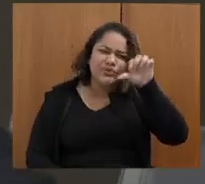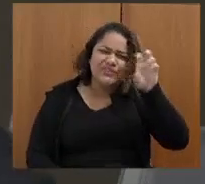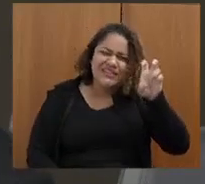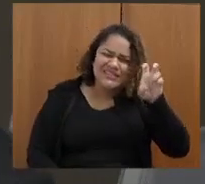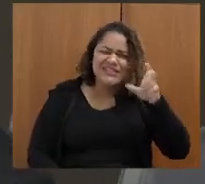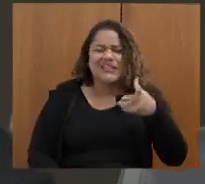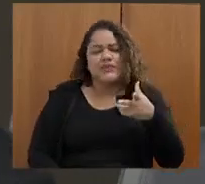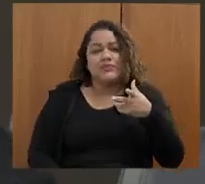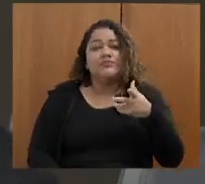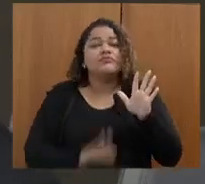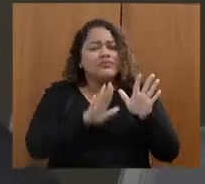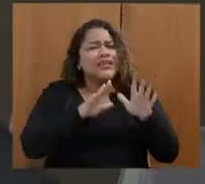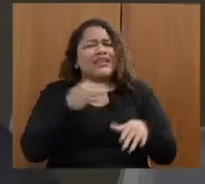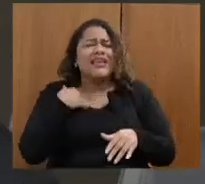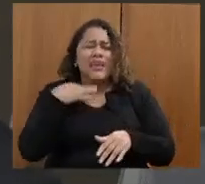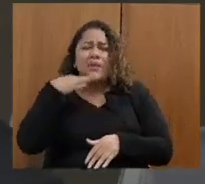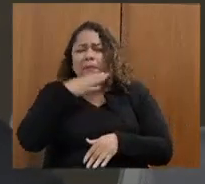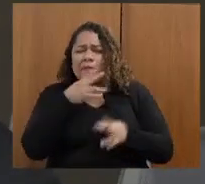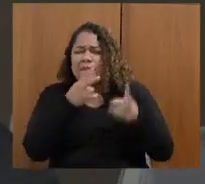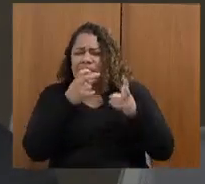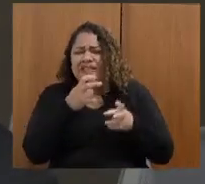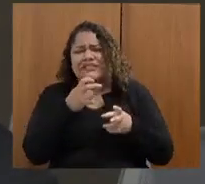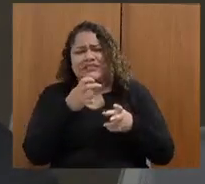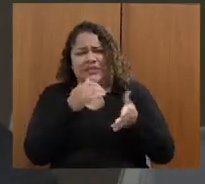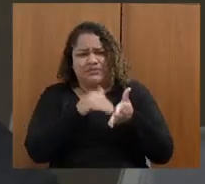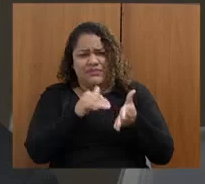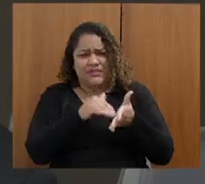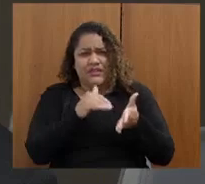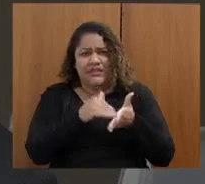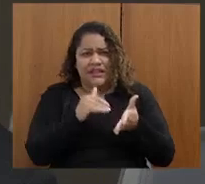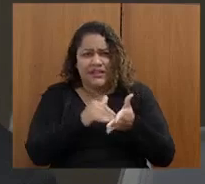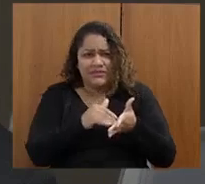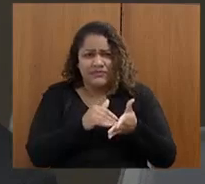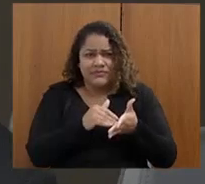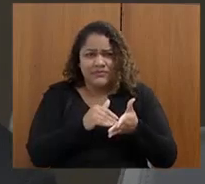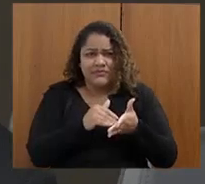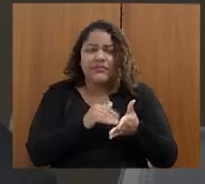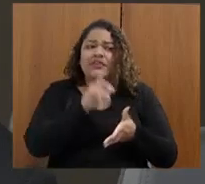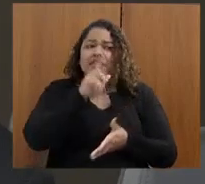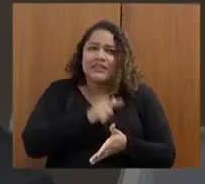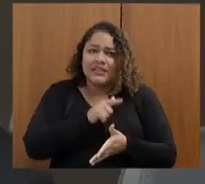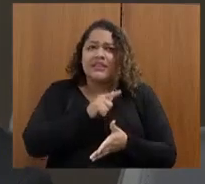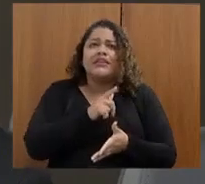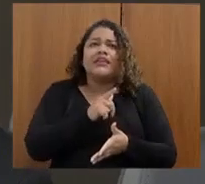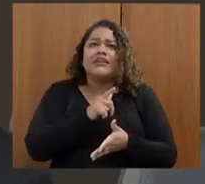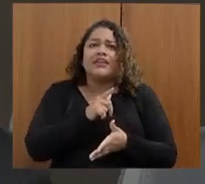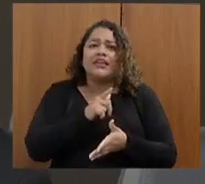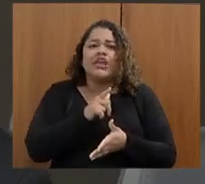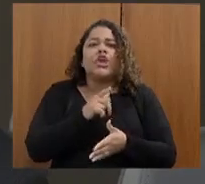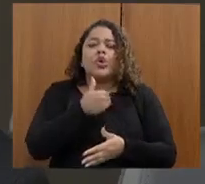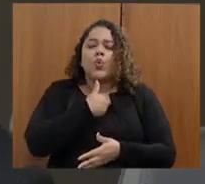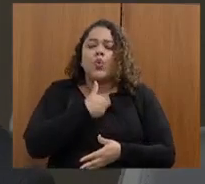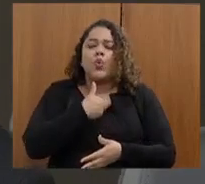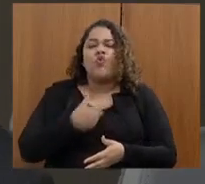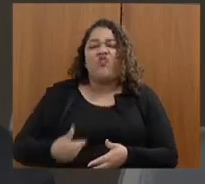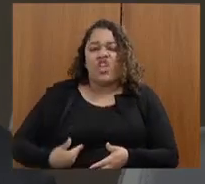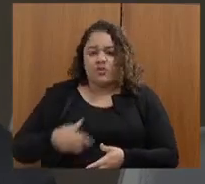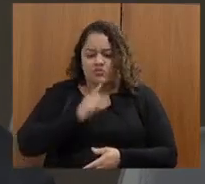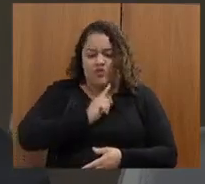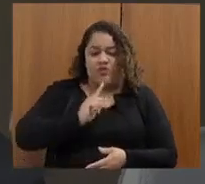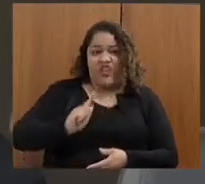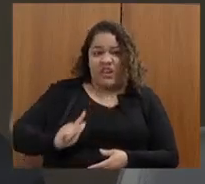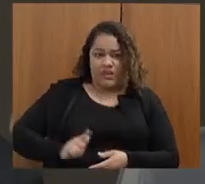me parece muito Secretário é que há uma orientação normalmente de vários governos governadores